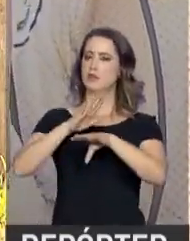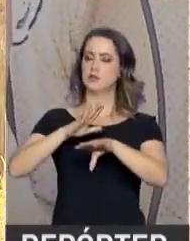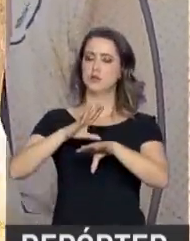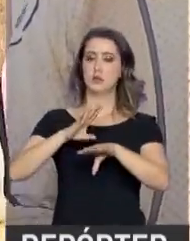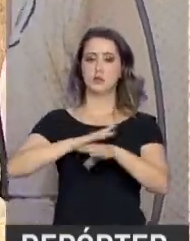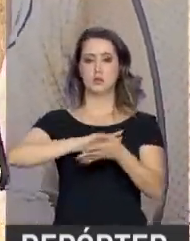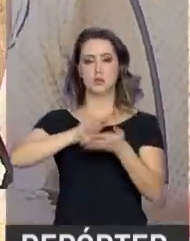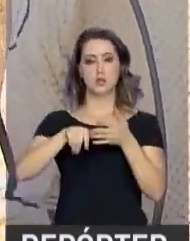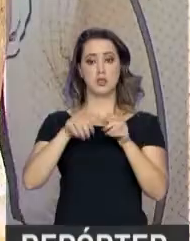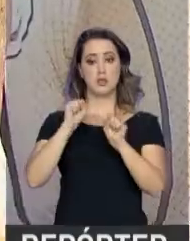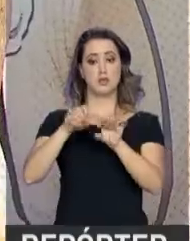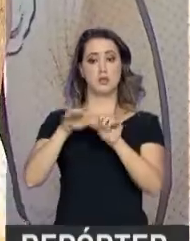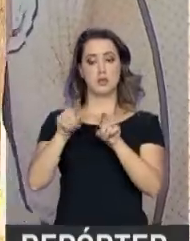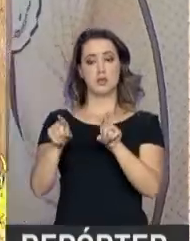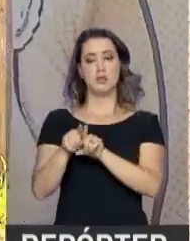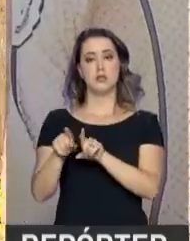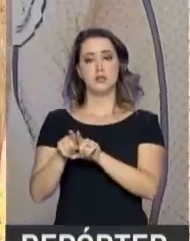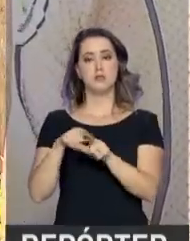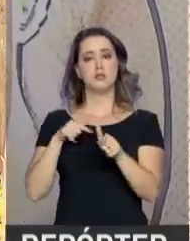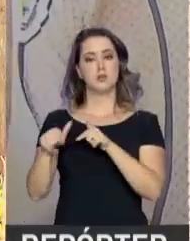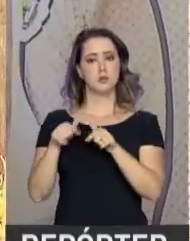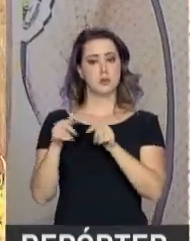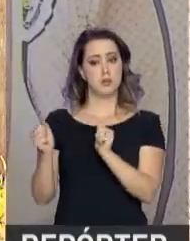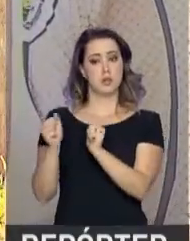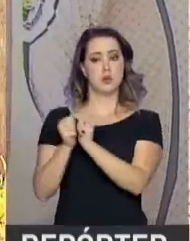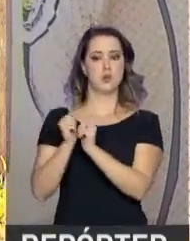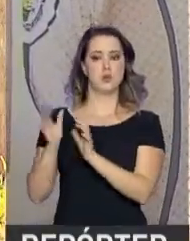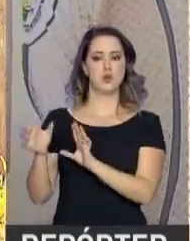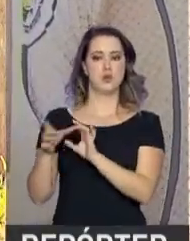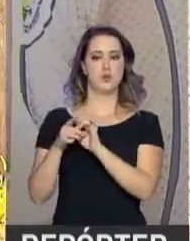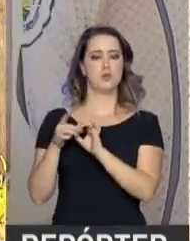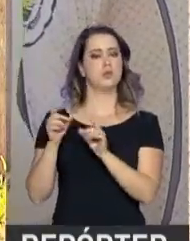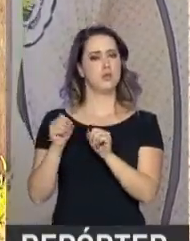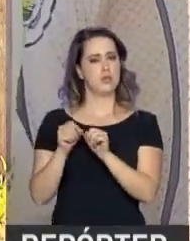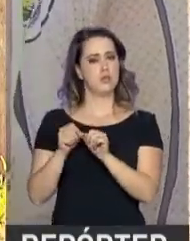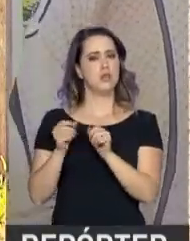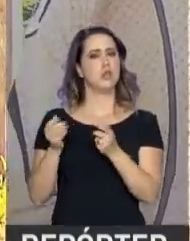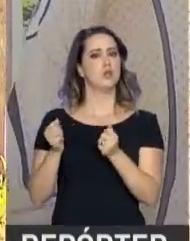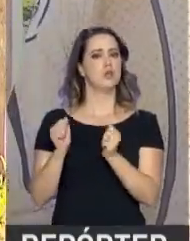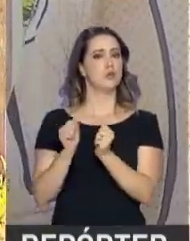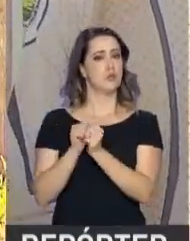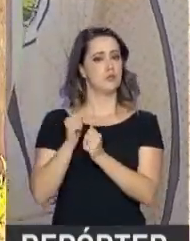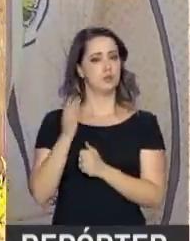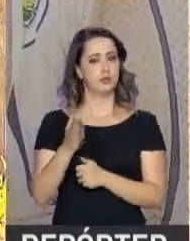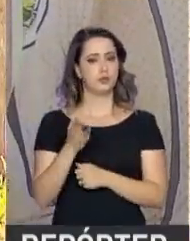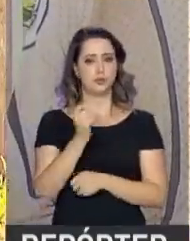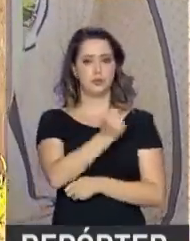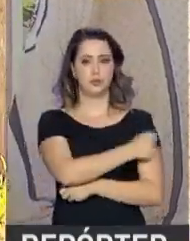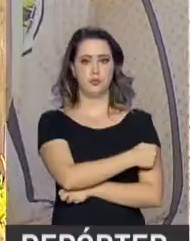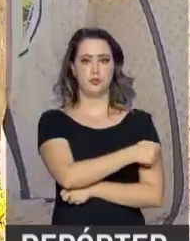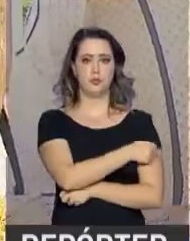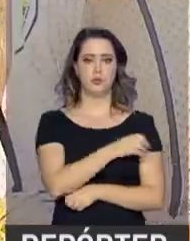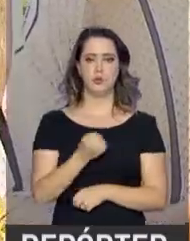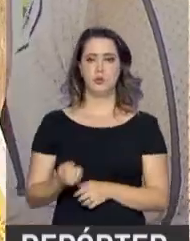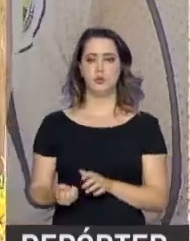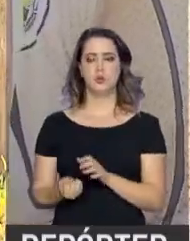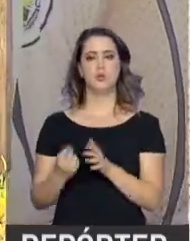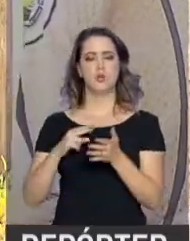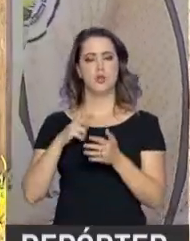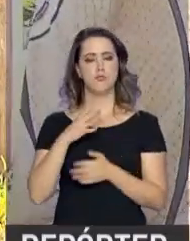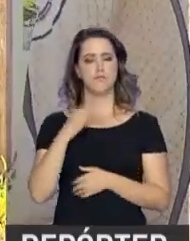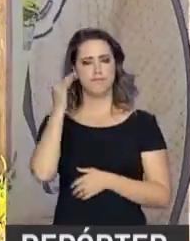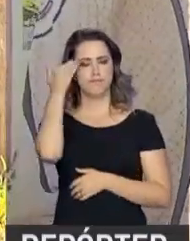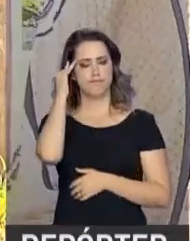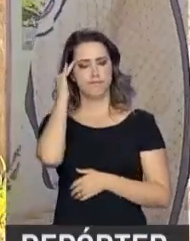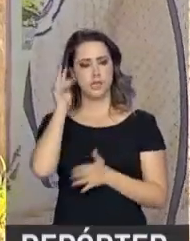parte teórica e também na parte prática e os alunos com isso eles têm um cria um significado